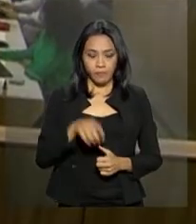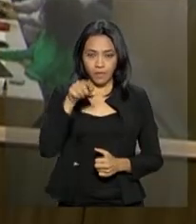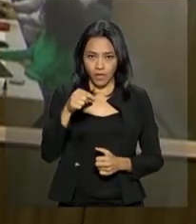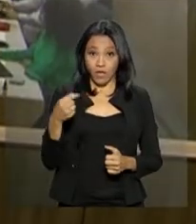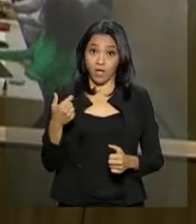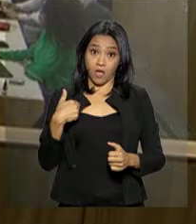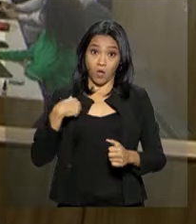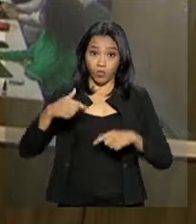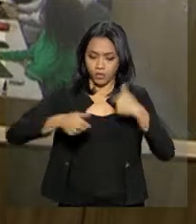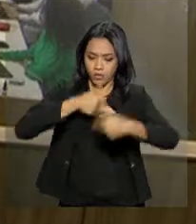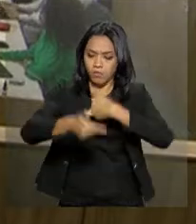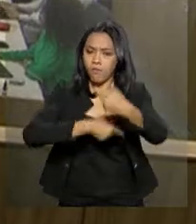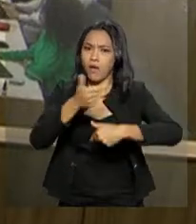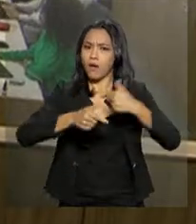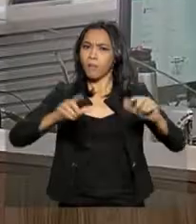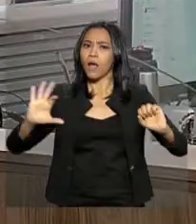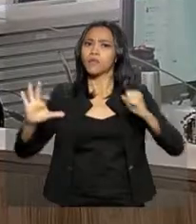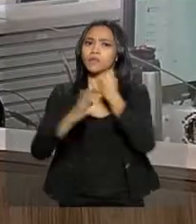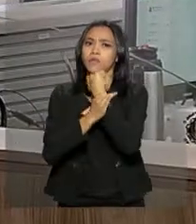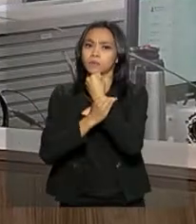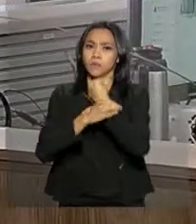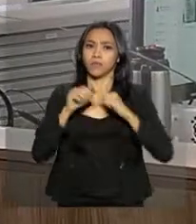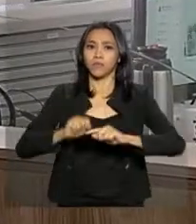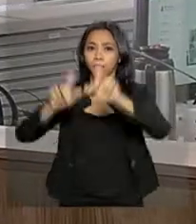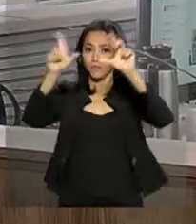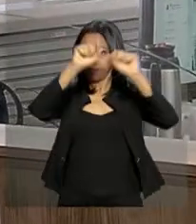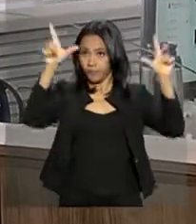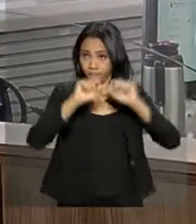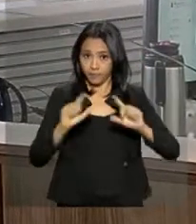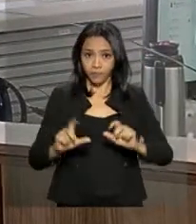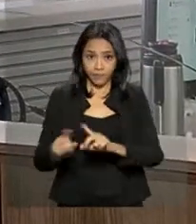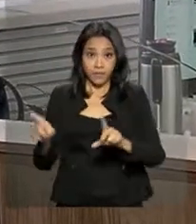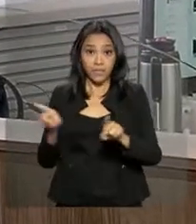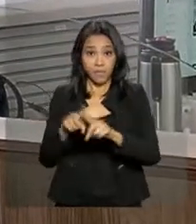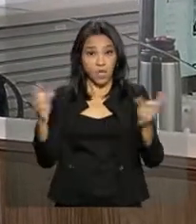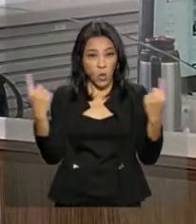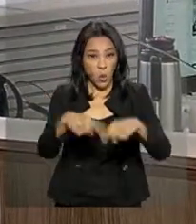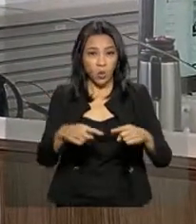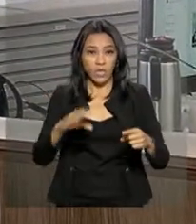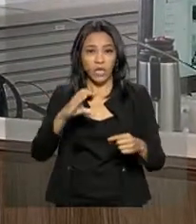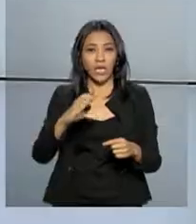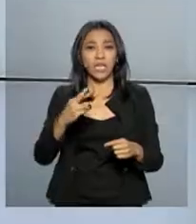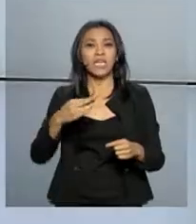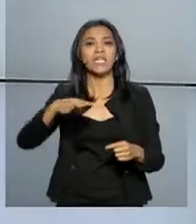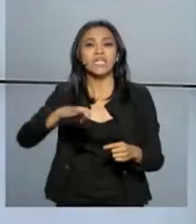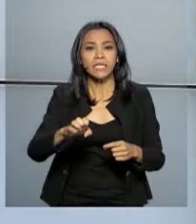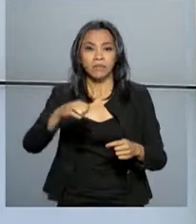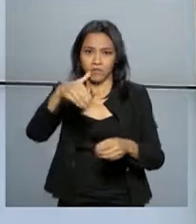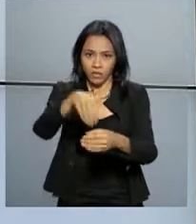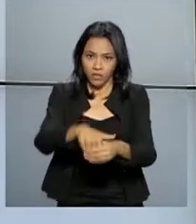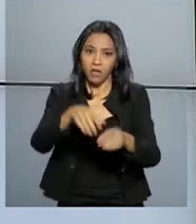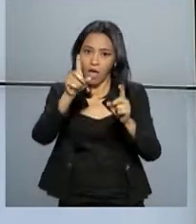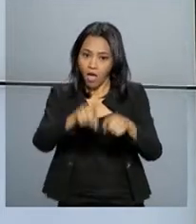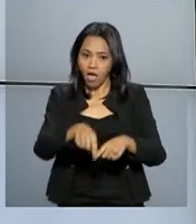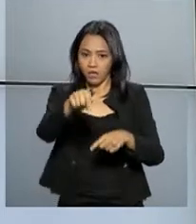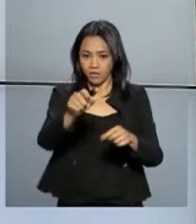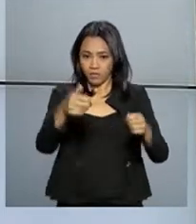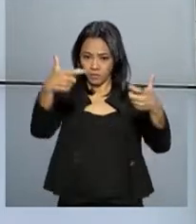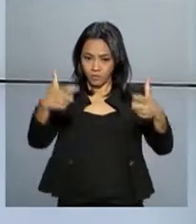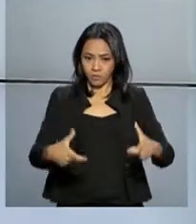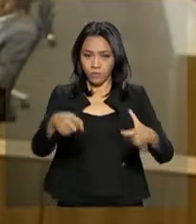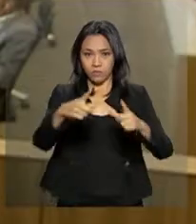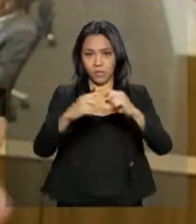operação para garantir a segurança nas eleições e combater crimes eleitorais foi concentrada no centro integrado de comando e controle